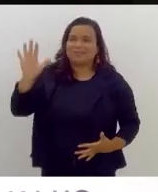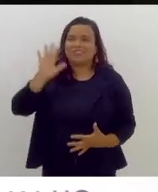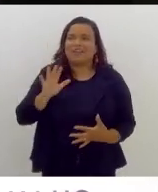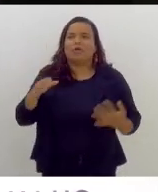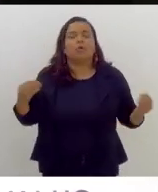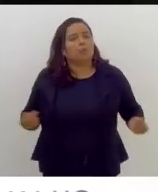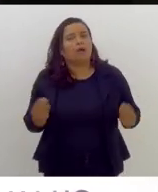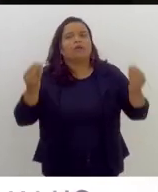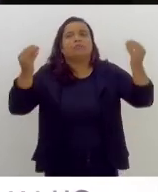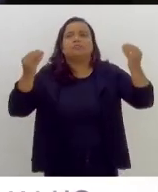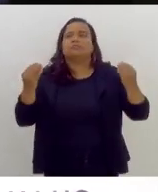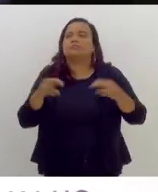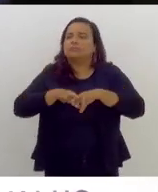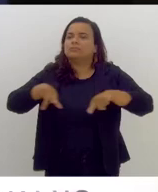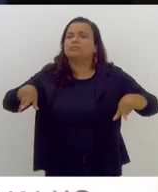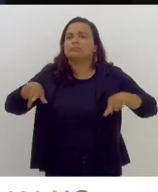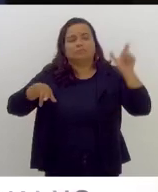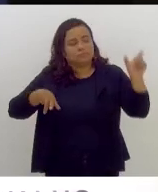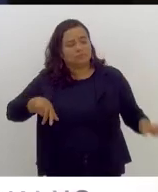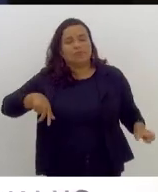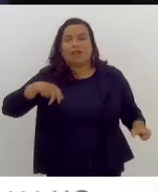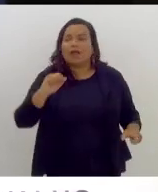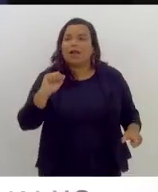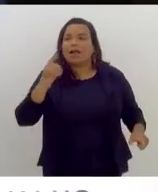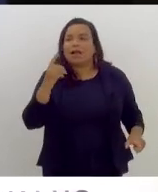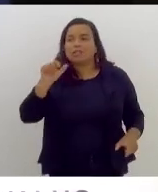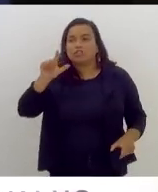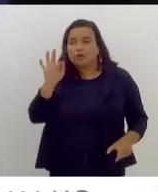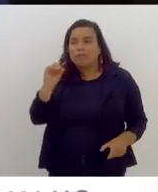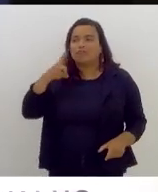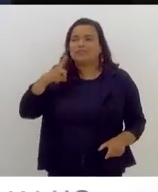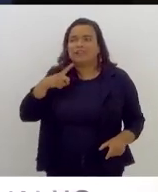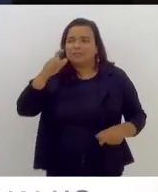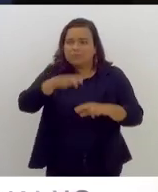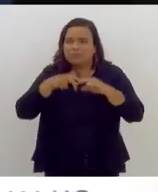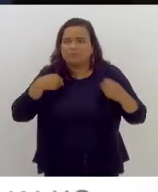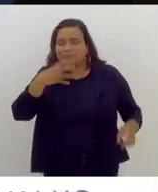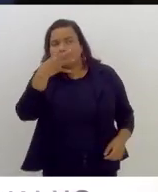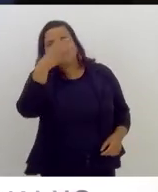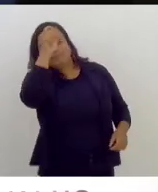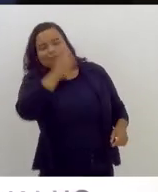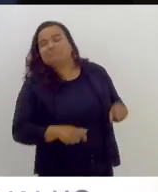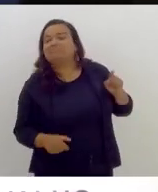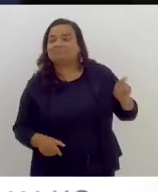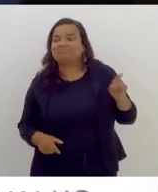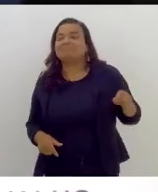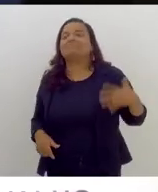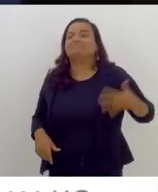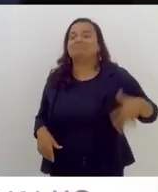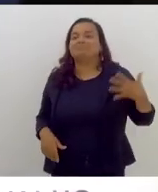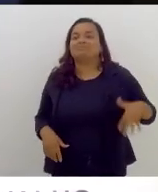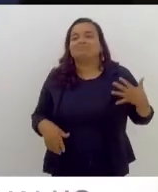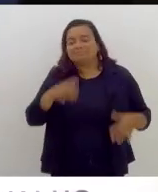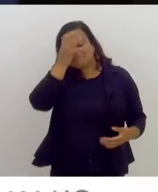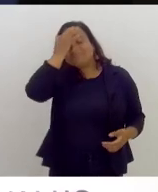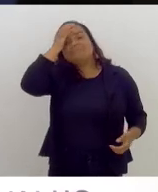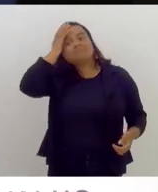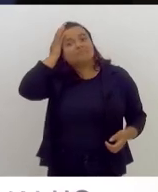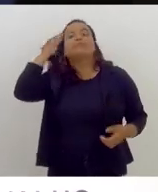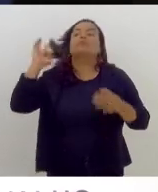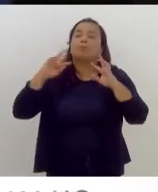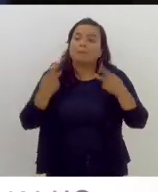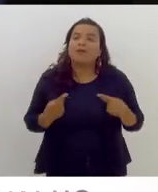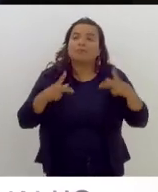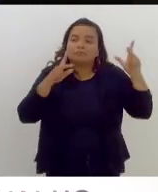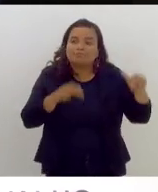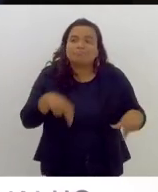Konder tem. Por isso que eu sou uma pessoa muito impressionada com esse Adolfo Konder. São seres humanos assim que o